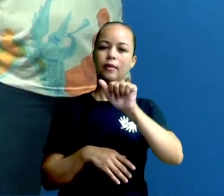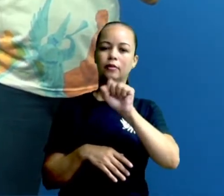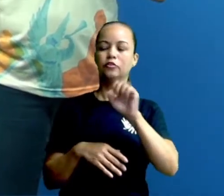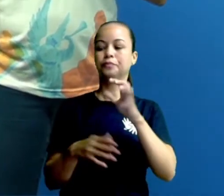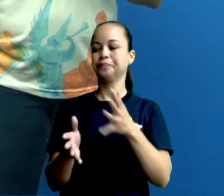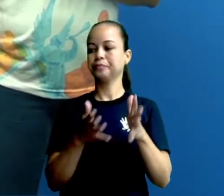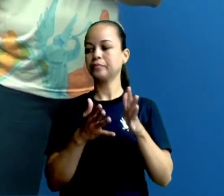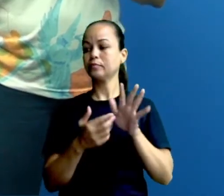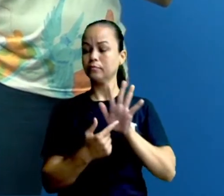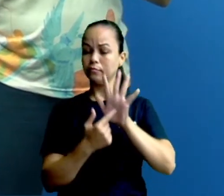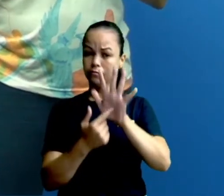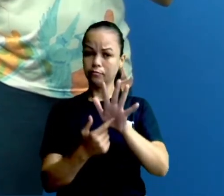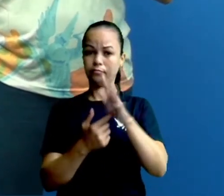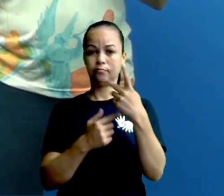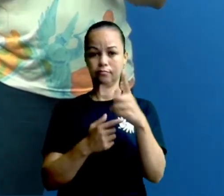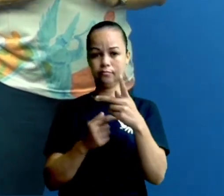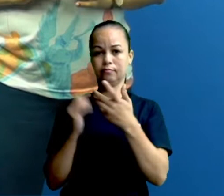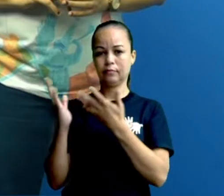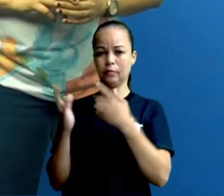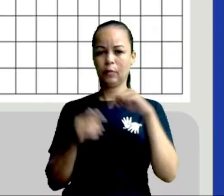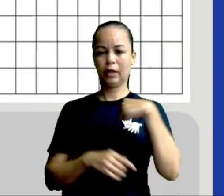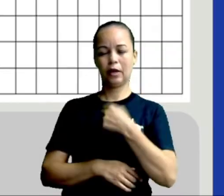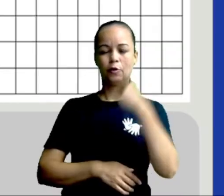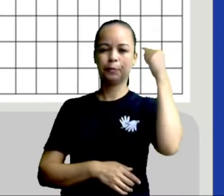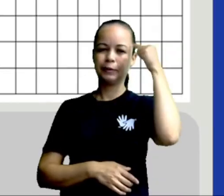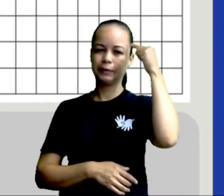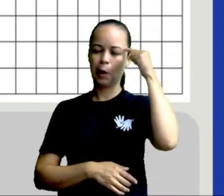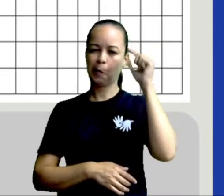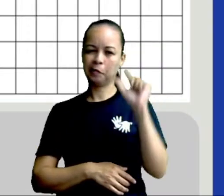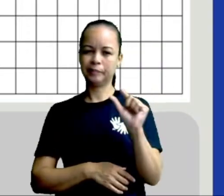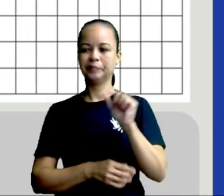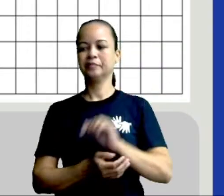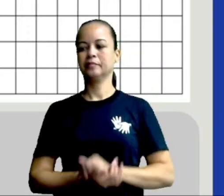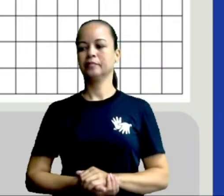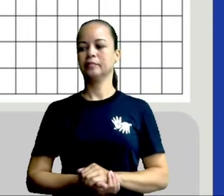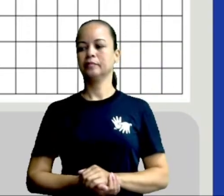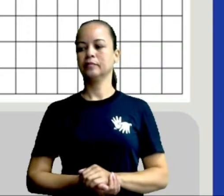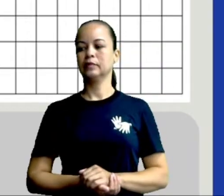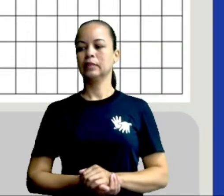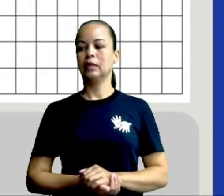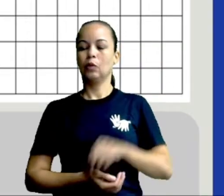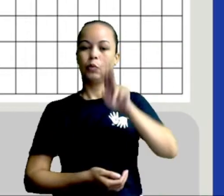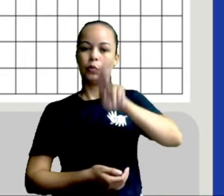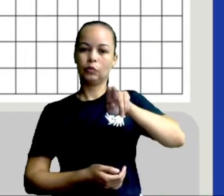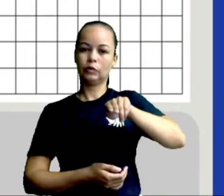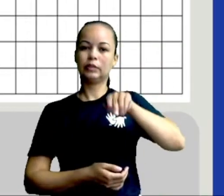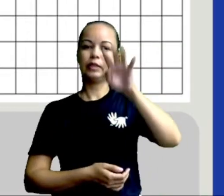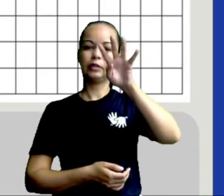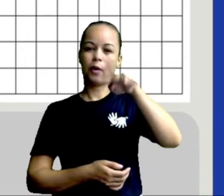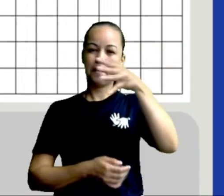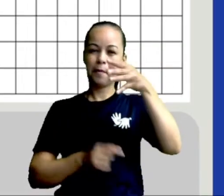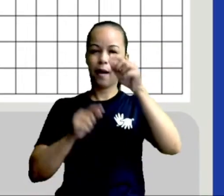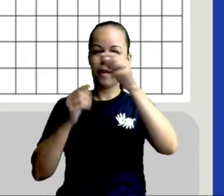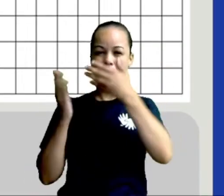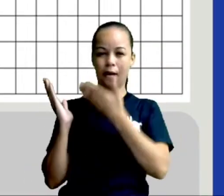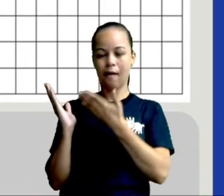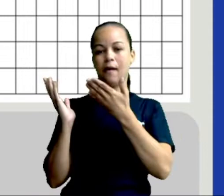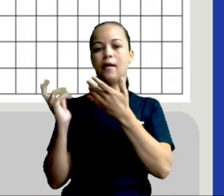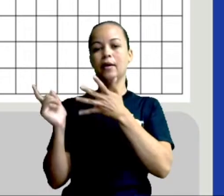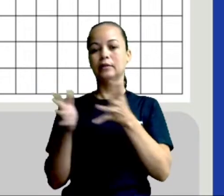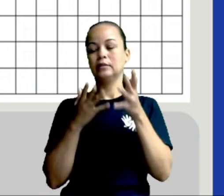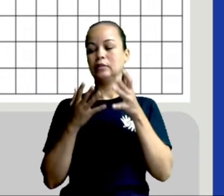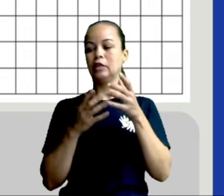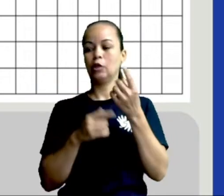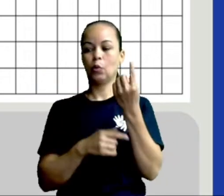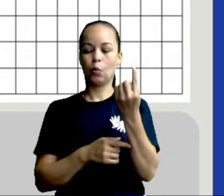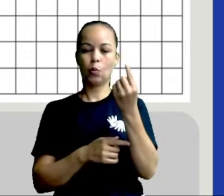essa situação para que a gente possa pensar um pouco. Usando a malha quadriculada de 1 centímetro por